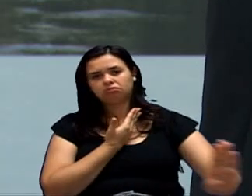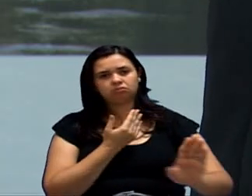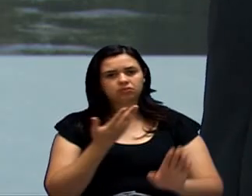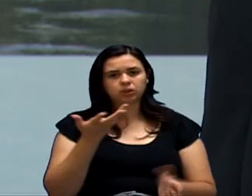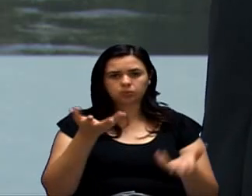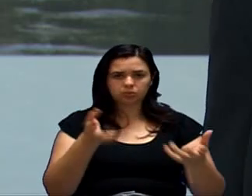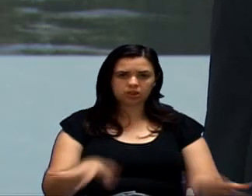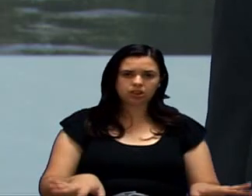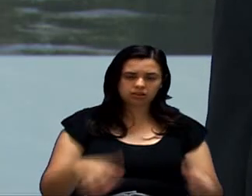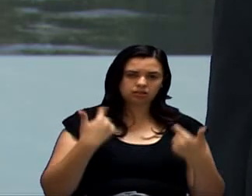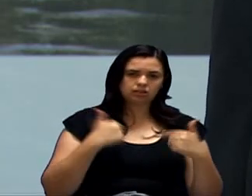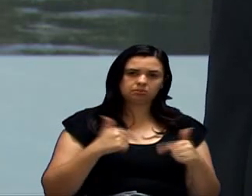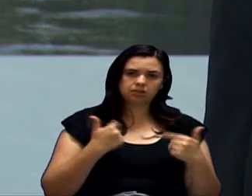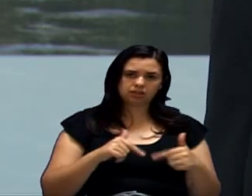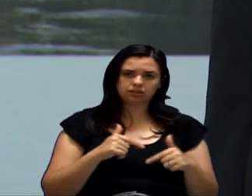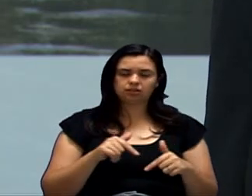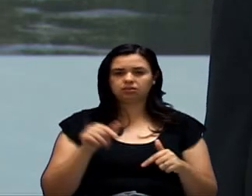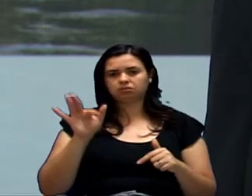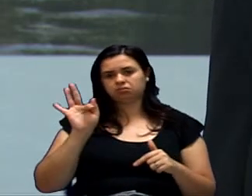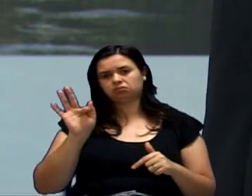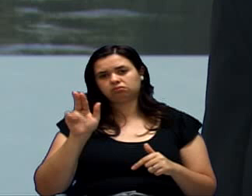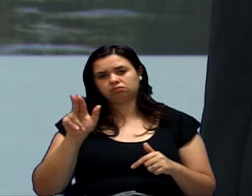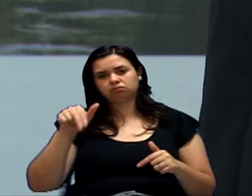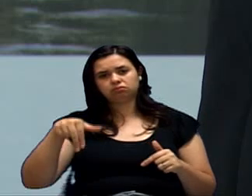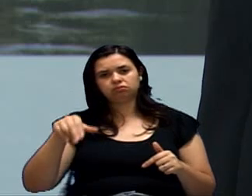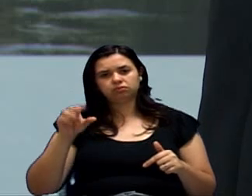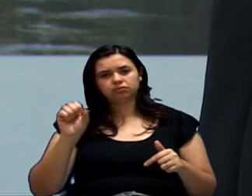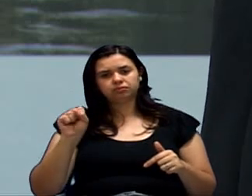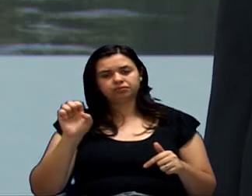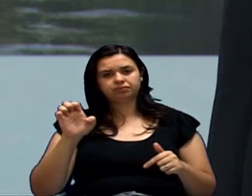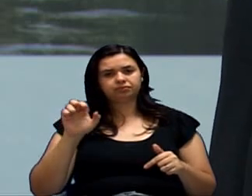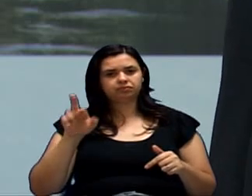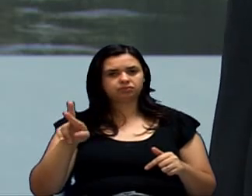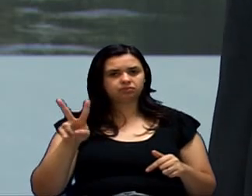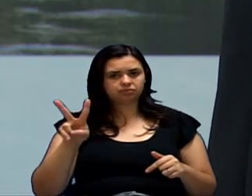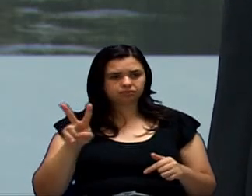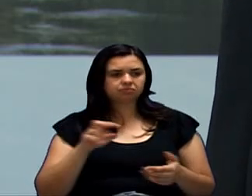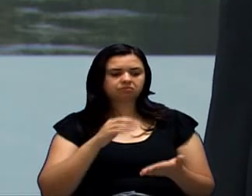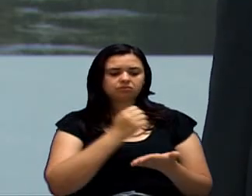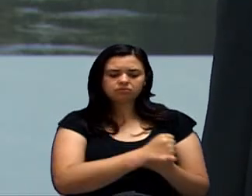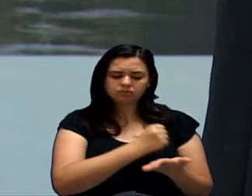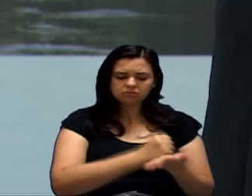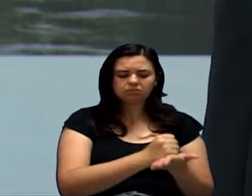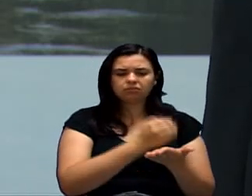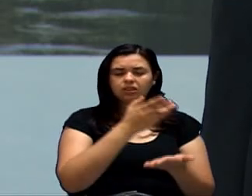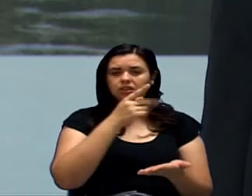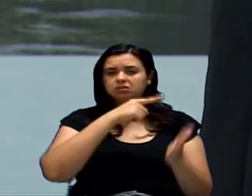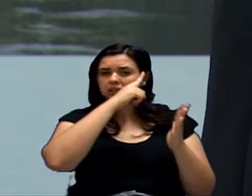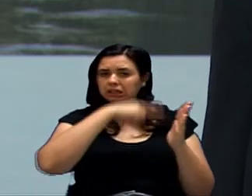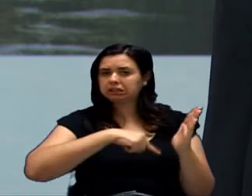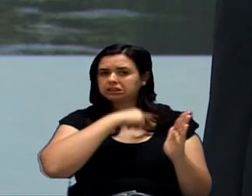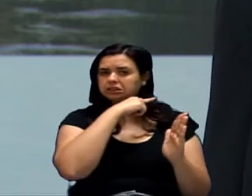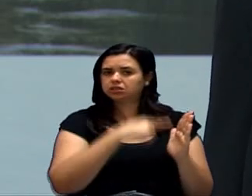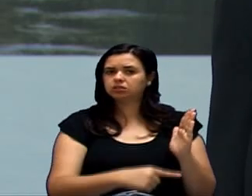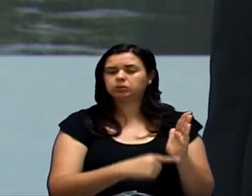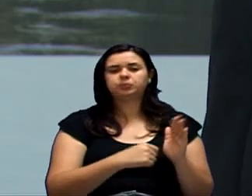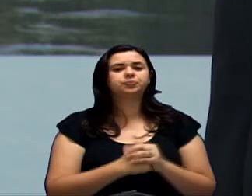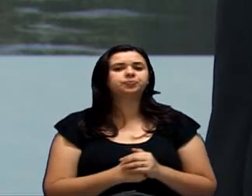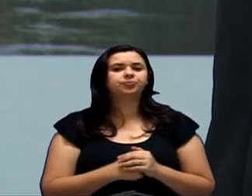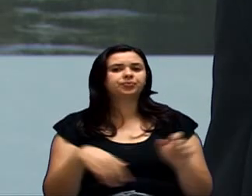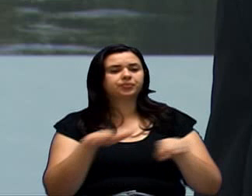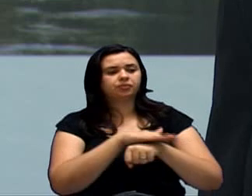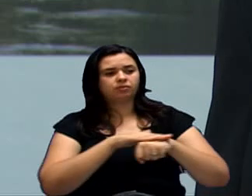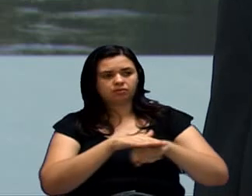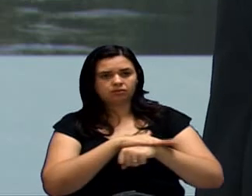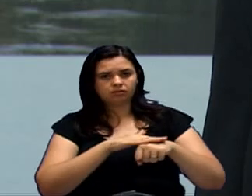convênio, que cancelaram seus contratos. Então, eu vou conversar diretamente com a